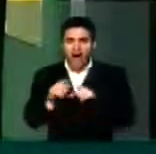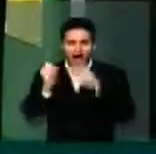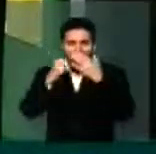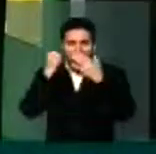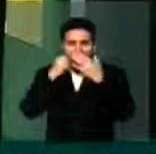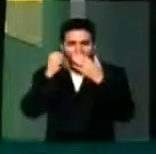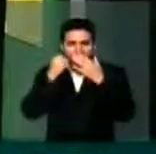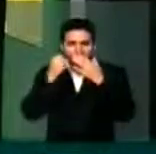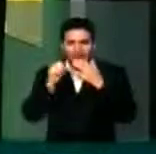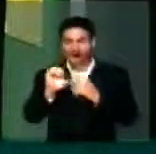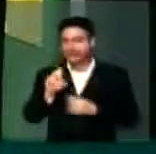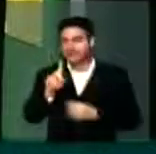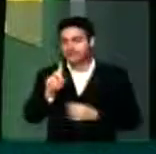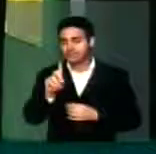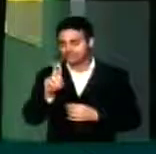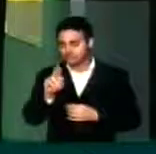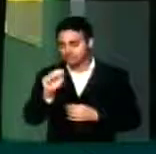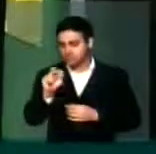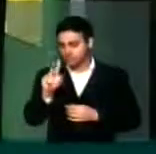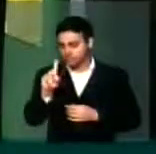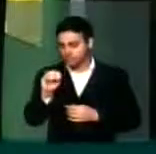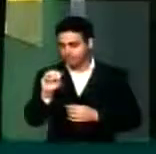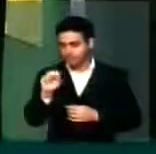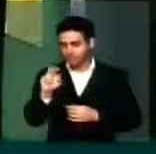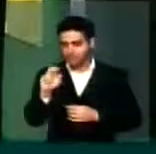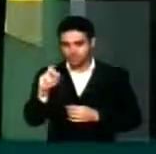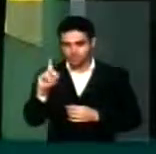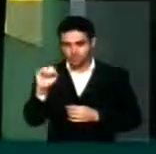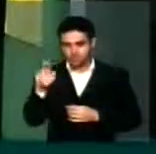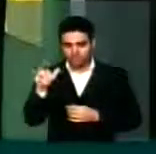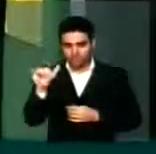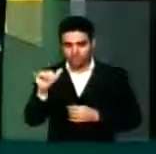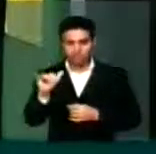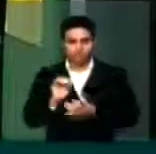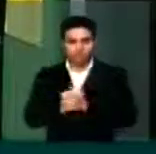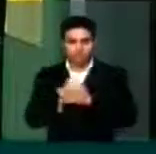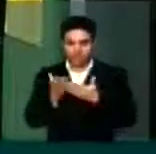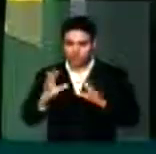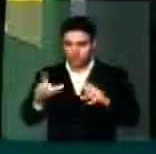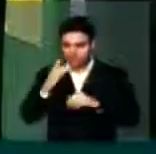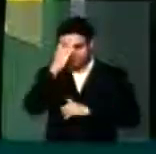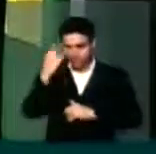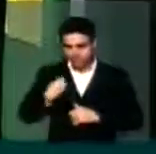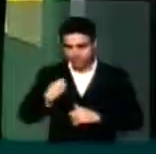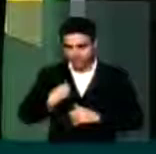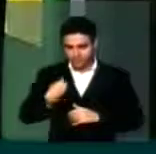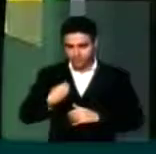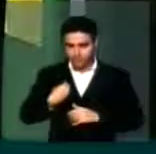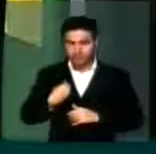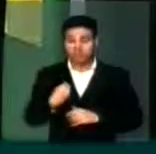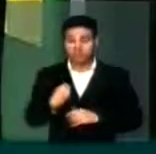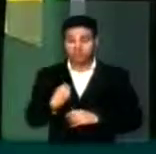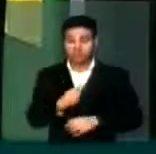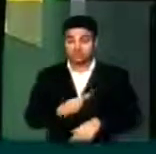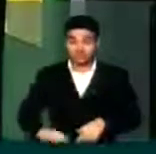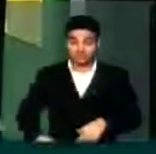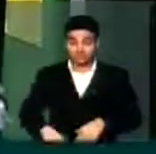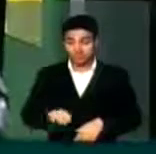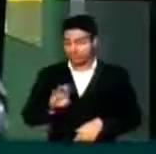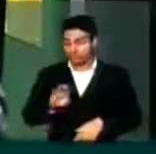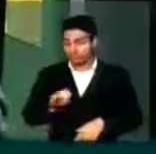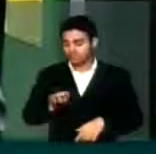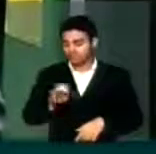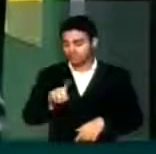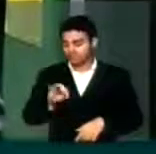senador Eduardo Suplicy, cumprimentar a todas e a todos presentes, querida presidente Benedita, e pedir a